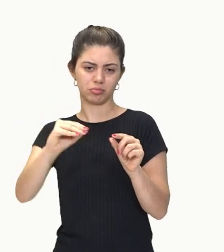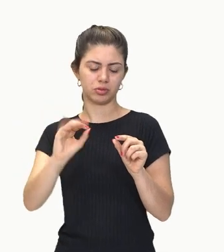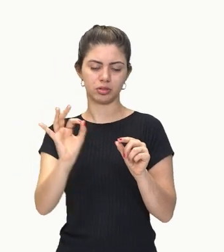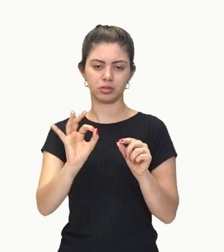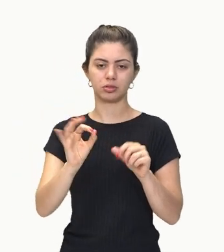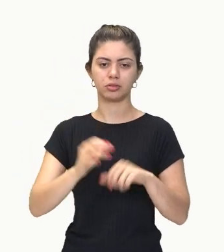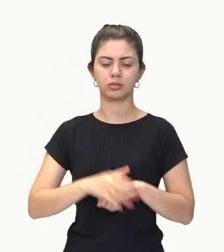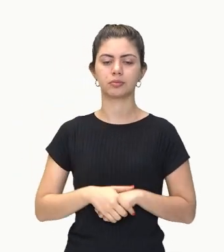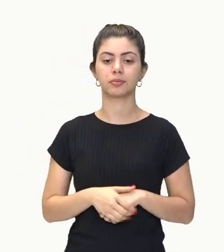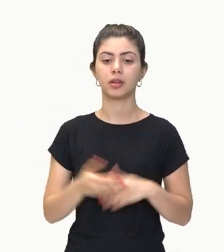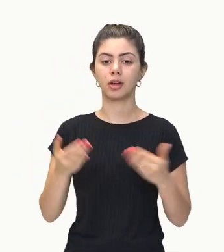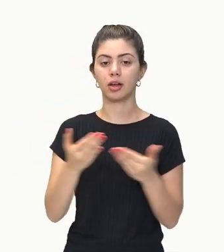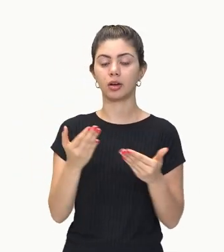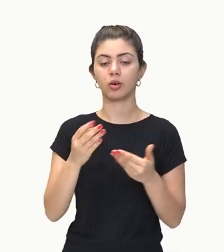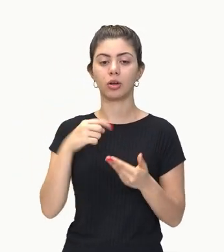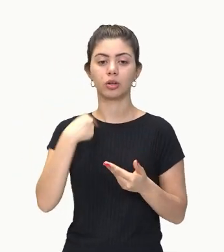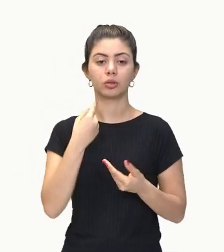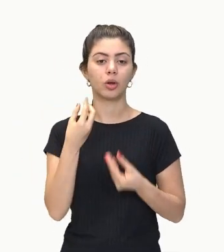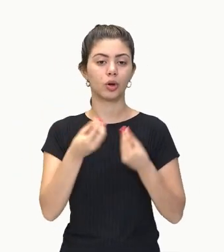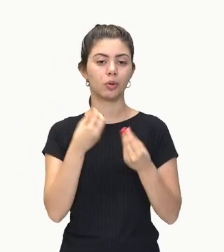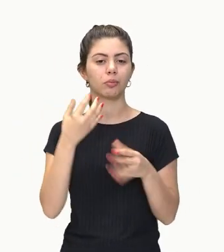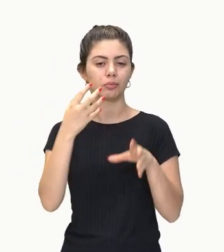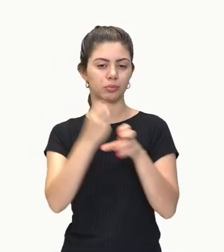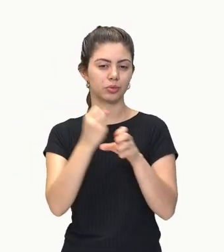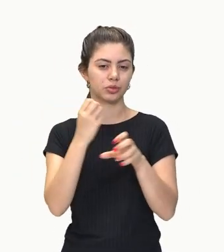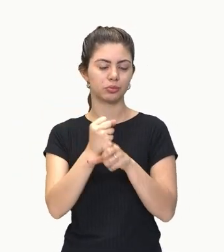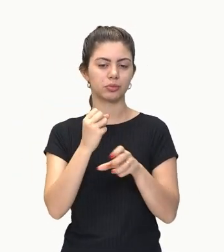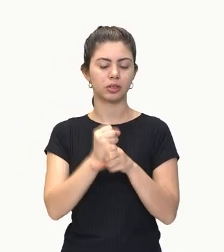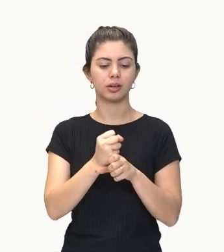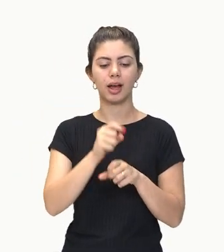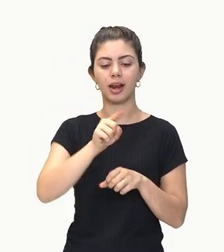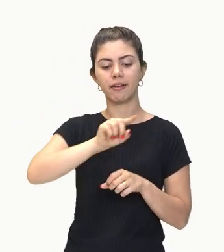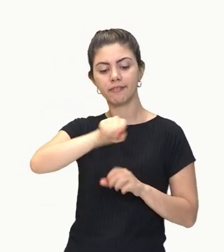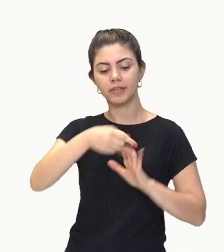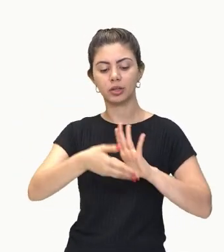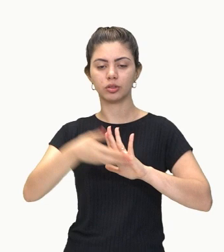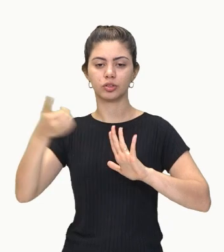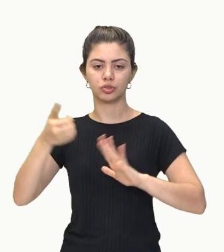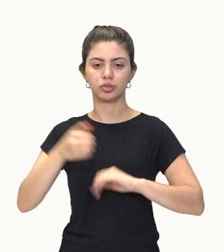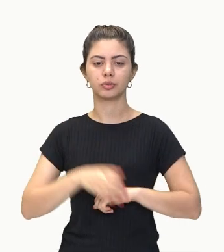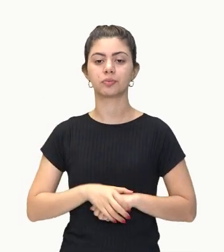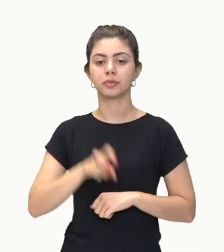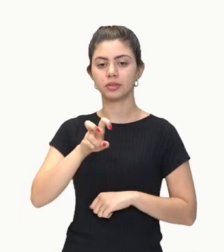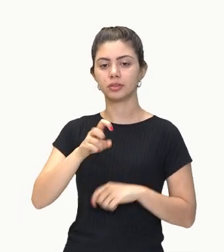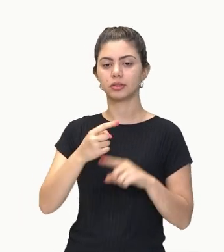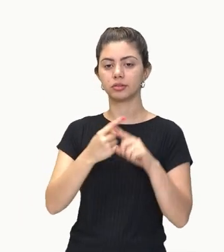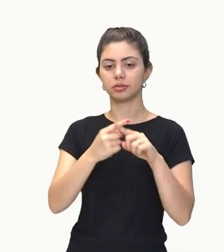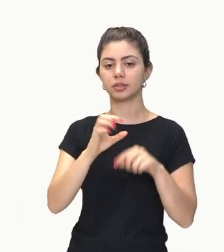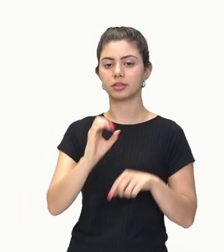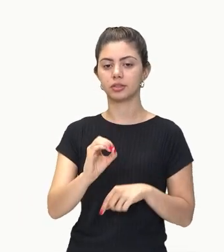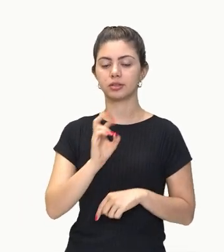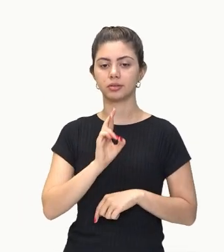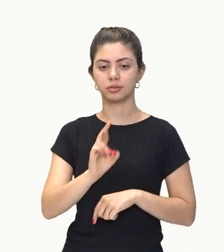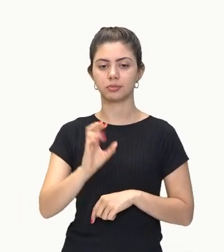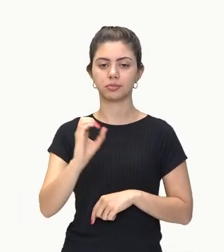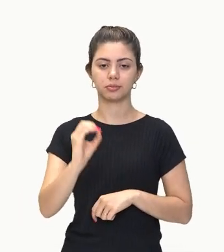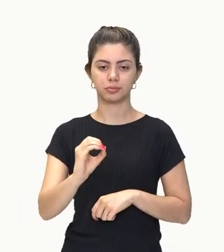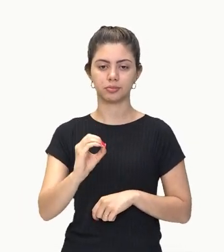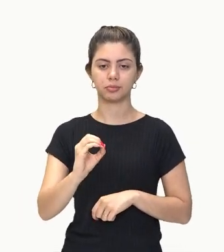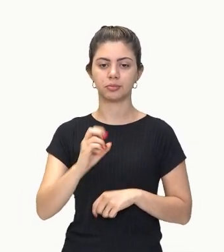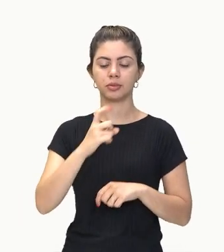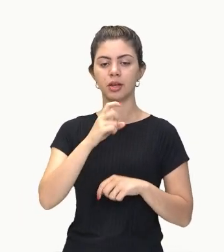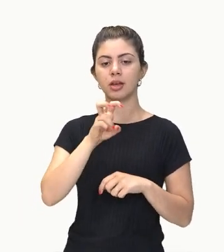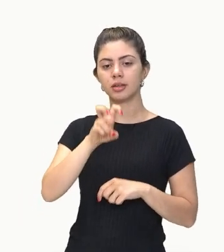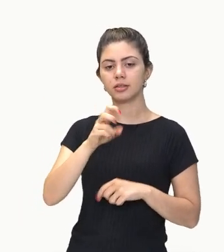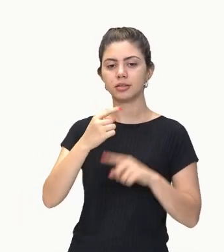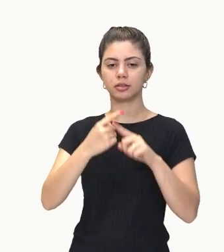vou multiplicar como se não tivesse a vírgula, ok? Então, 5 vezes 0 é 0.